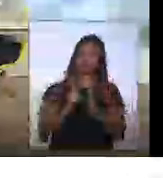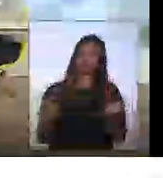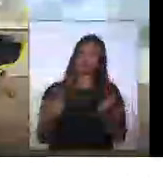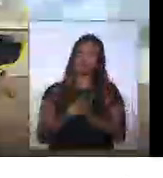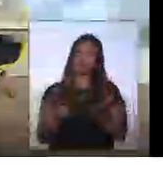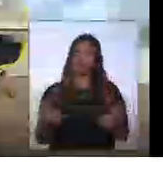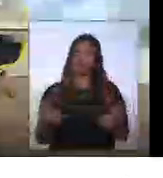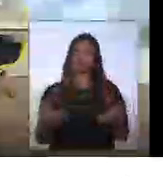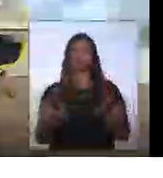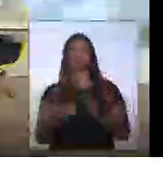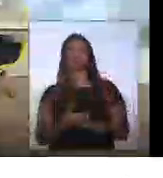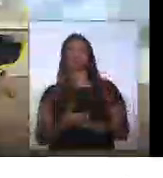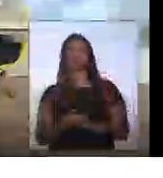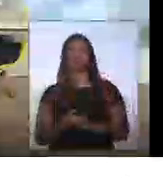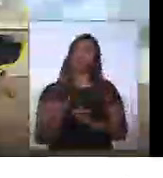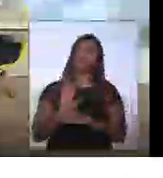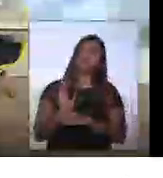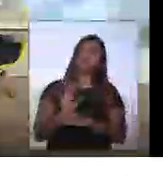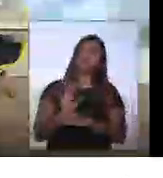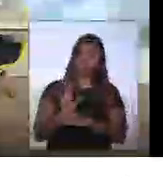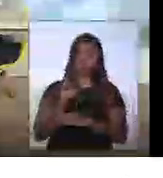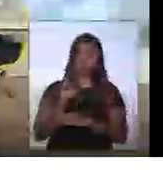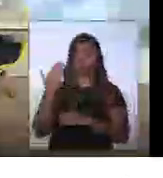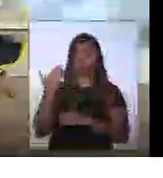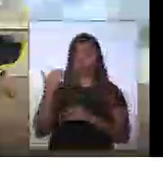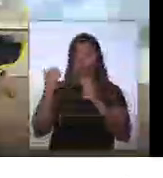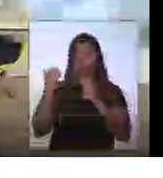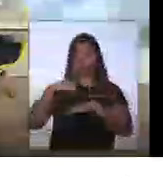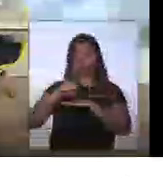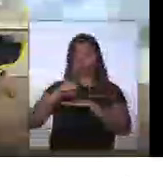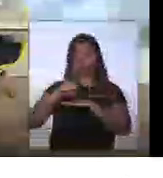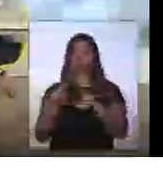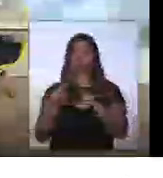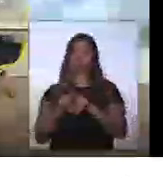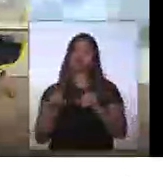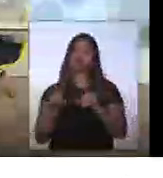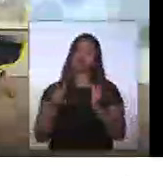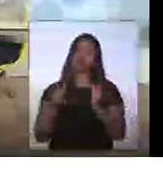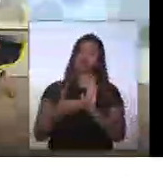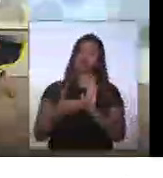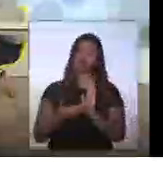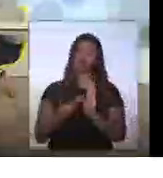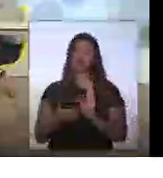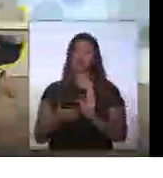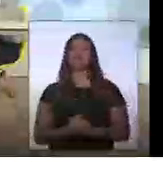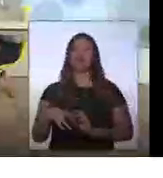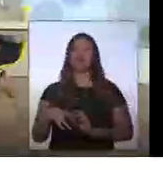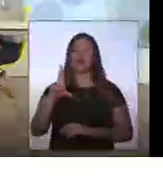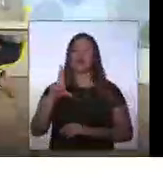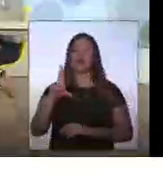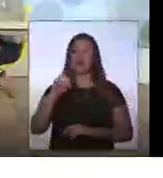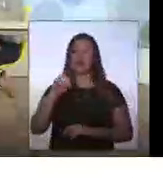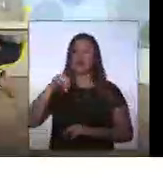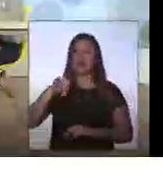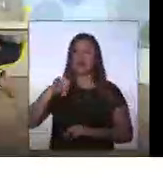jornalístico, como os filmes que você apresentou, né? E o Rony, ele está fazendo uma pergunta.